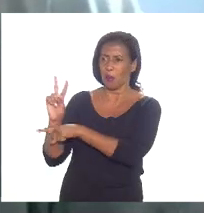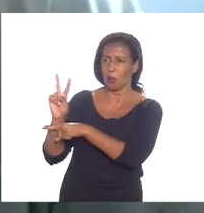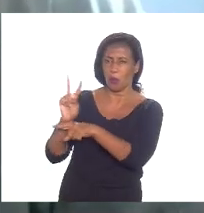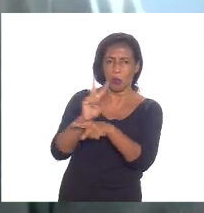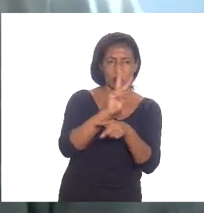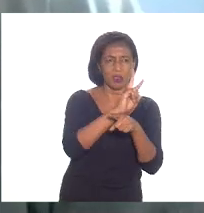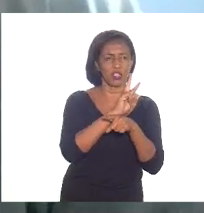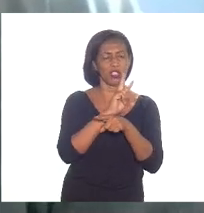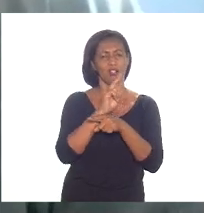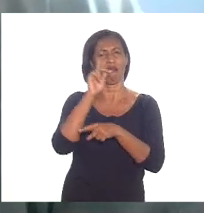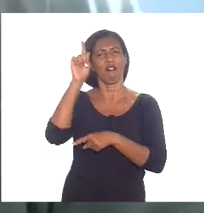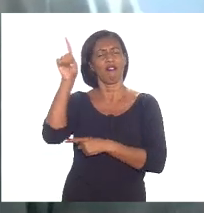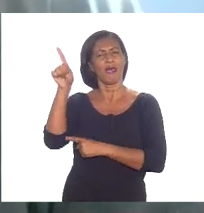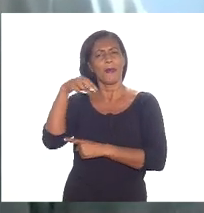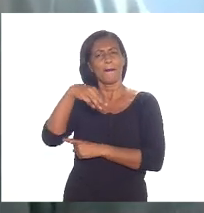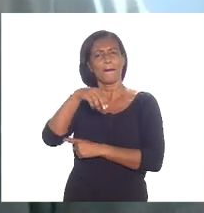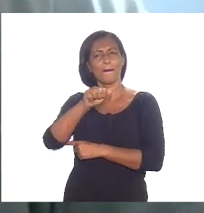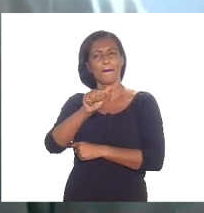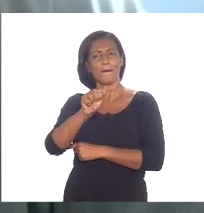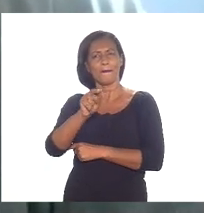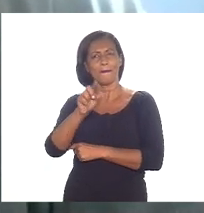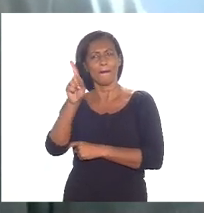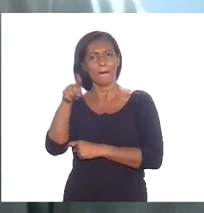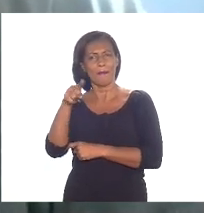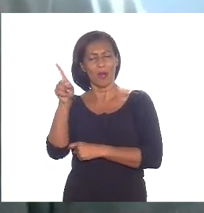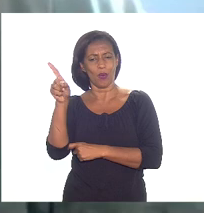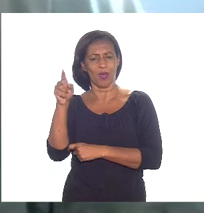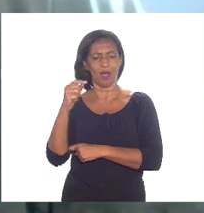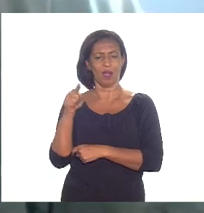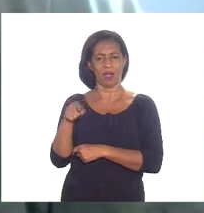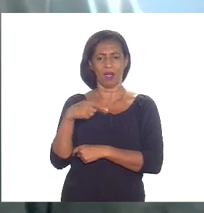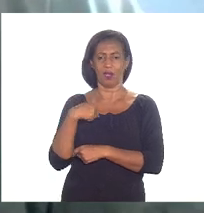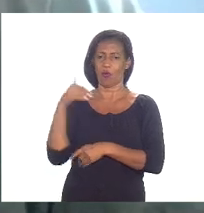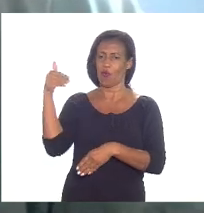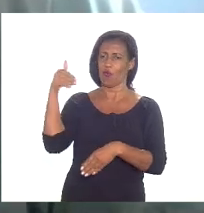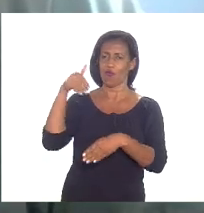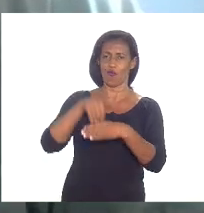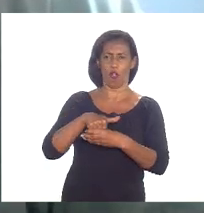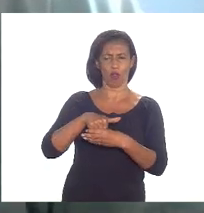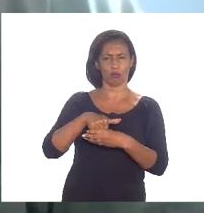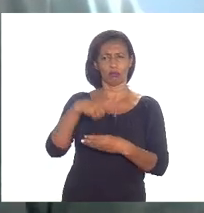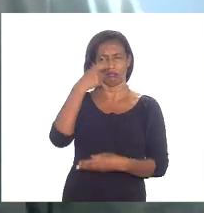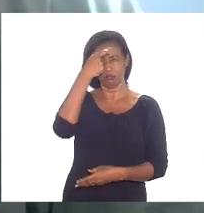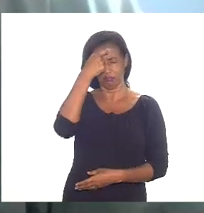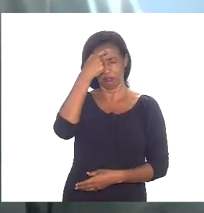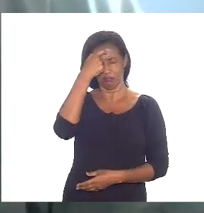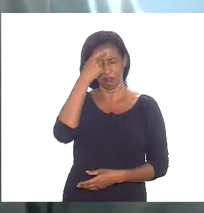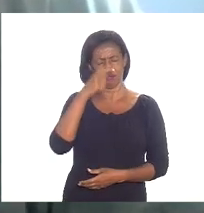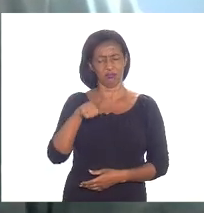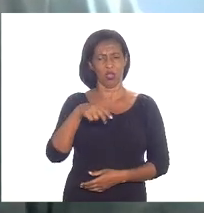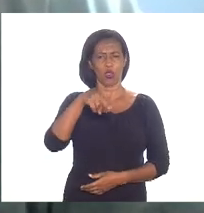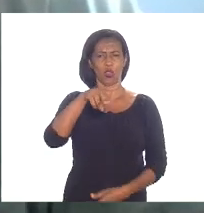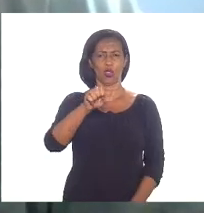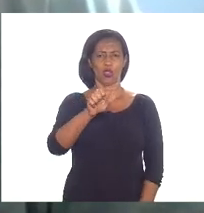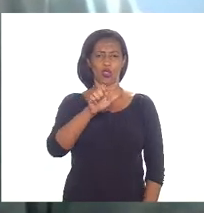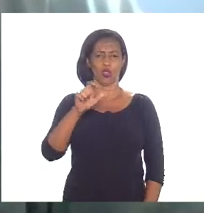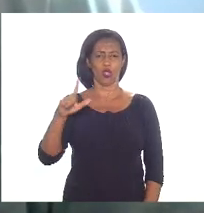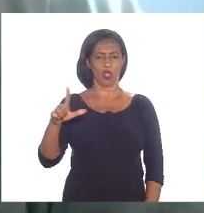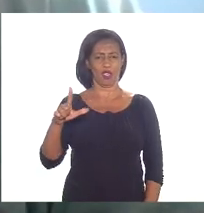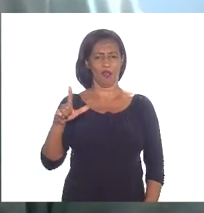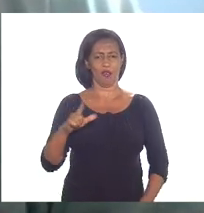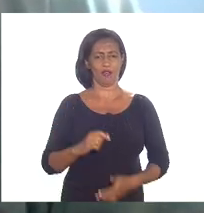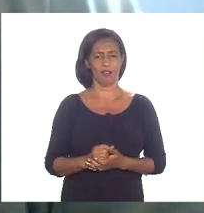Mauá, lá em Resende. Eu queria dar um voto consciente, porque o Noel de Carvalho ele tem